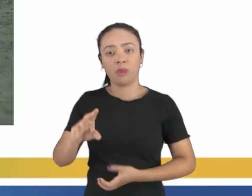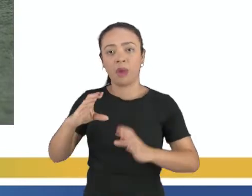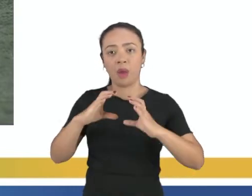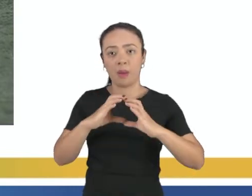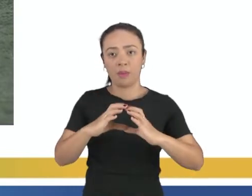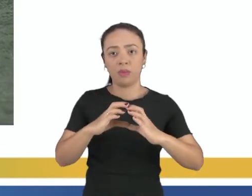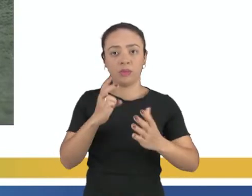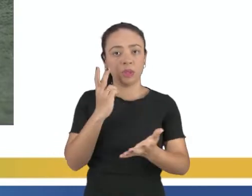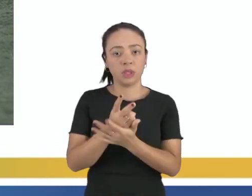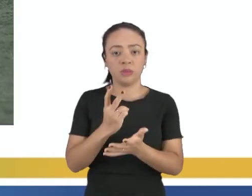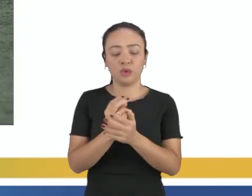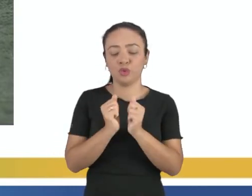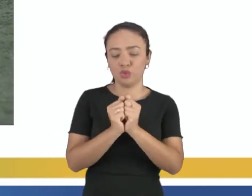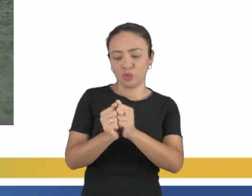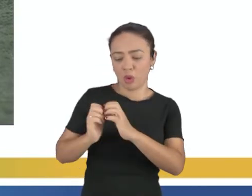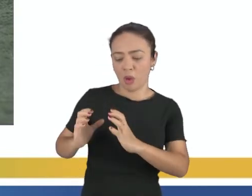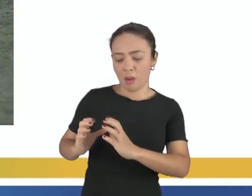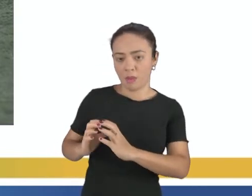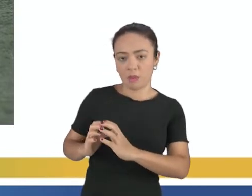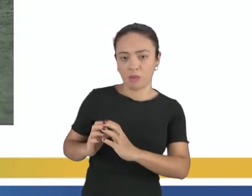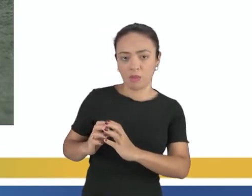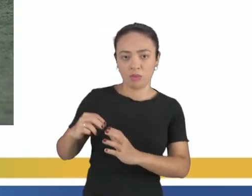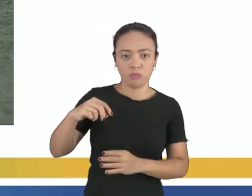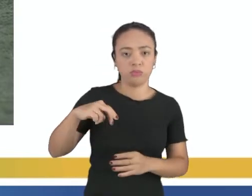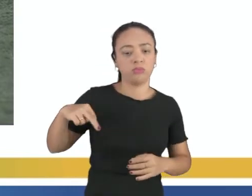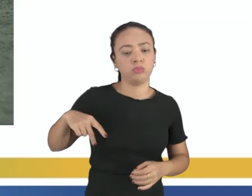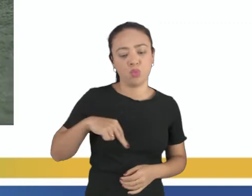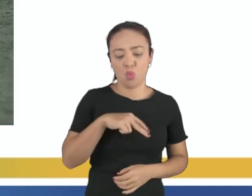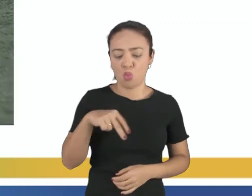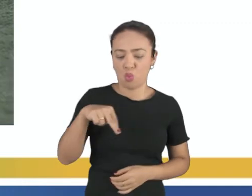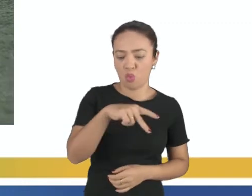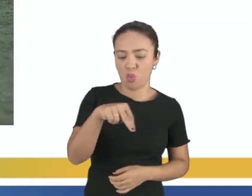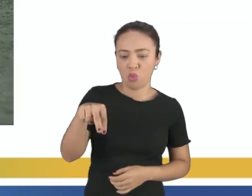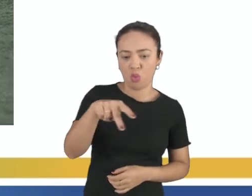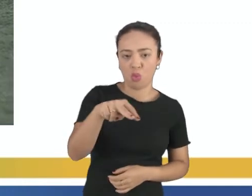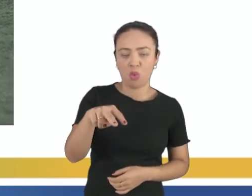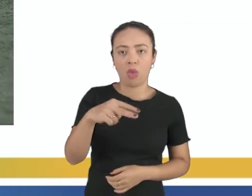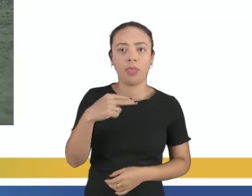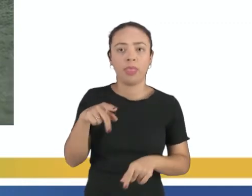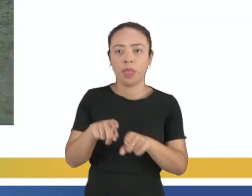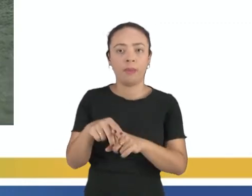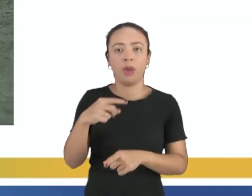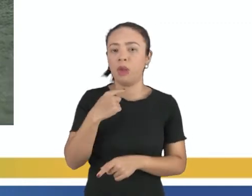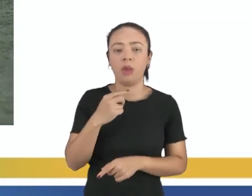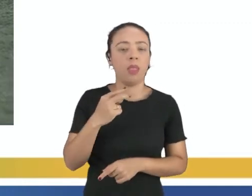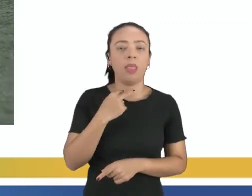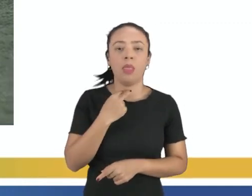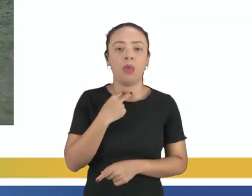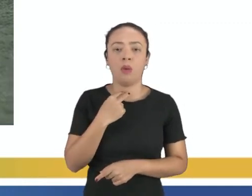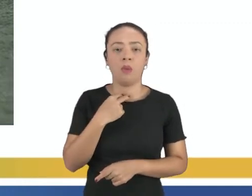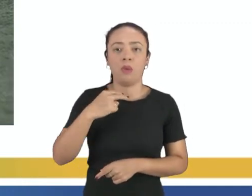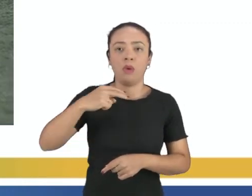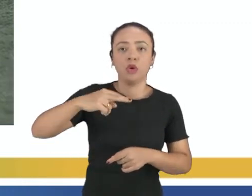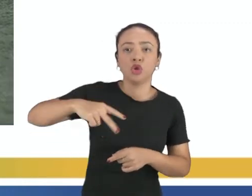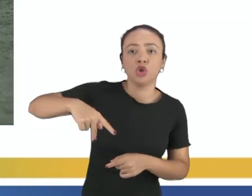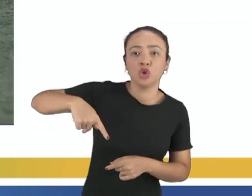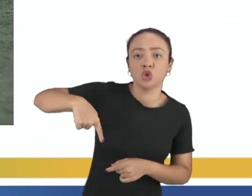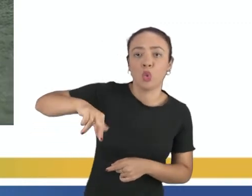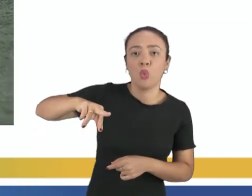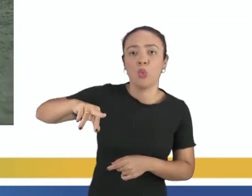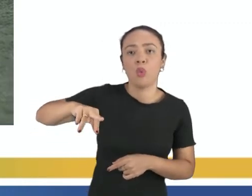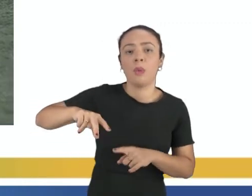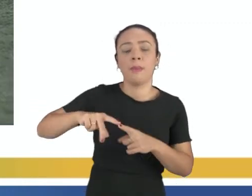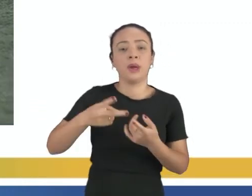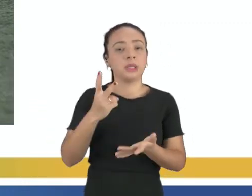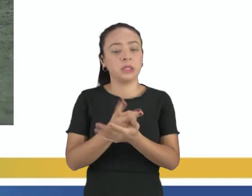bola de um ponto da quadra ao outro. Ele não vai passar a bola para ninguém, ele não vai dar chutão, ele vai conseguir levar essa bola sem perder